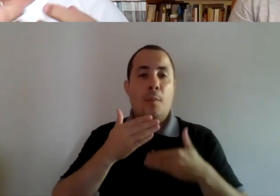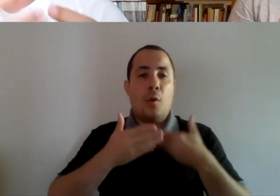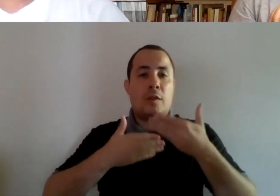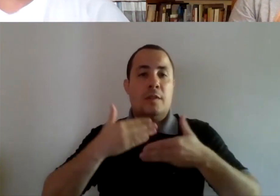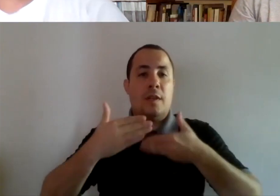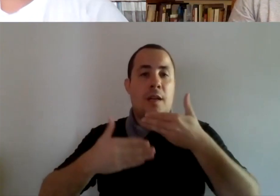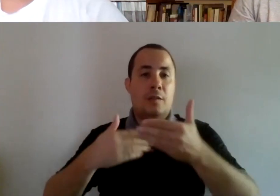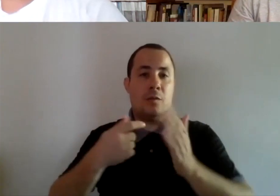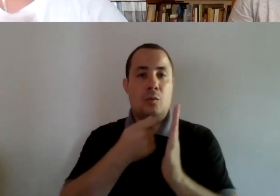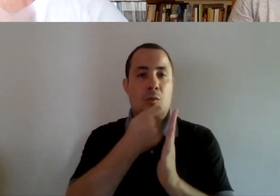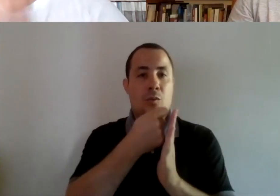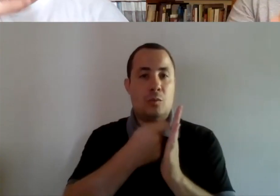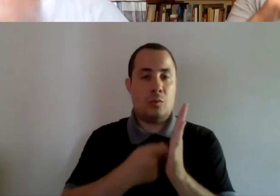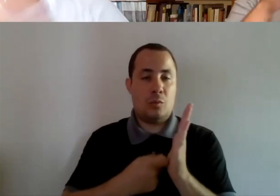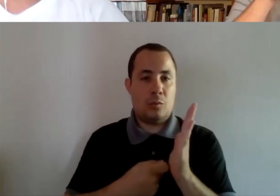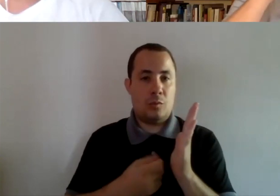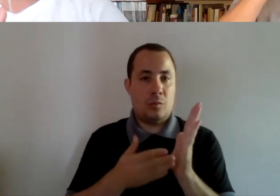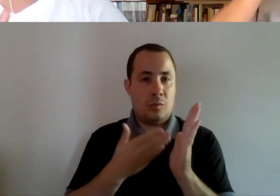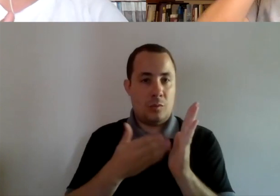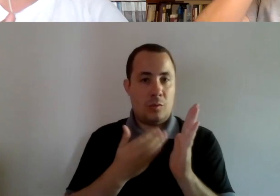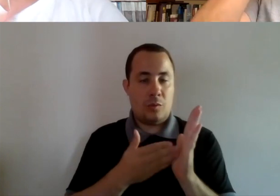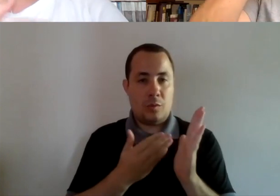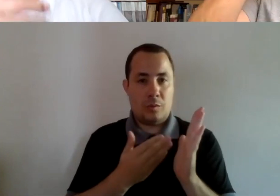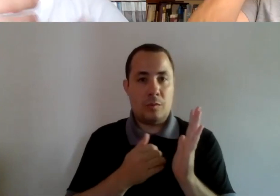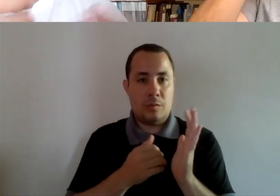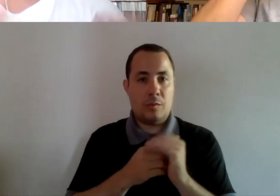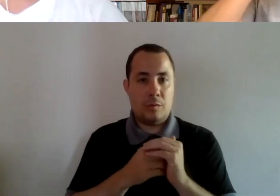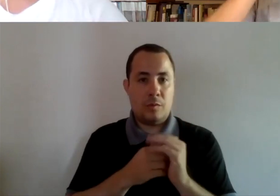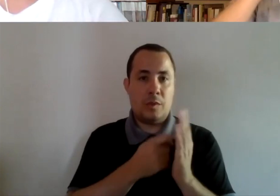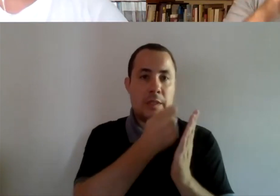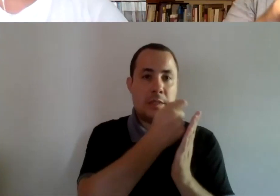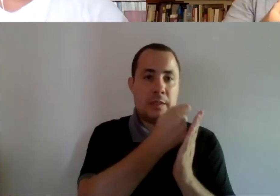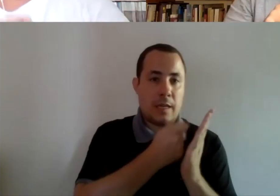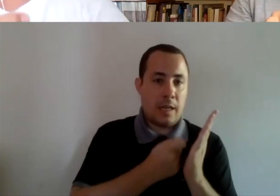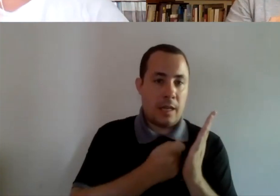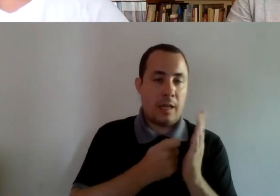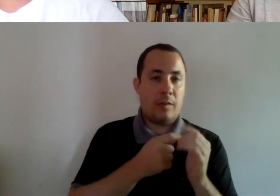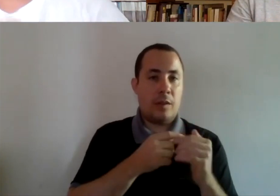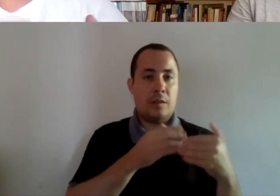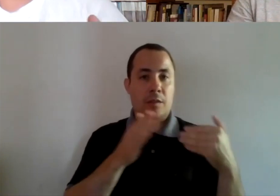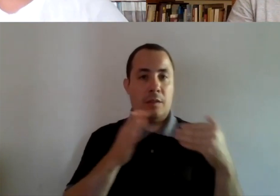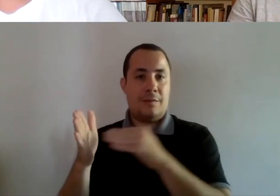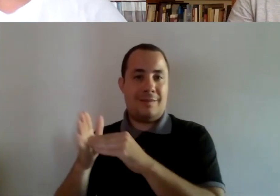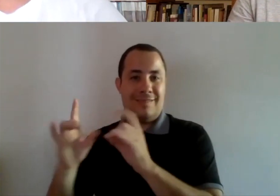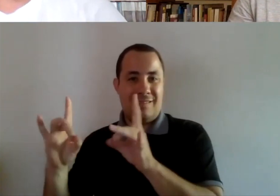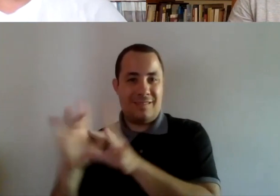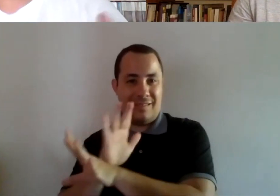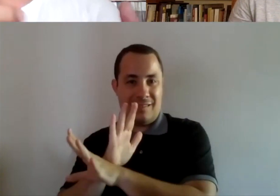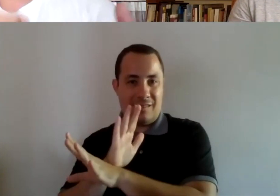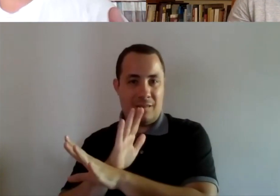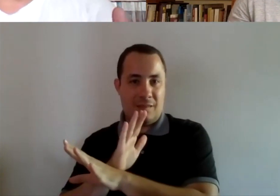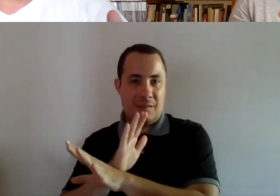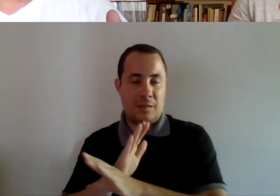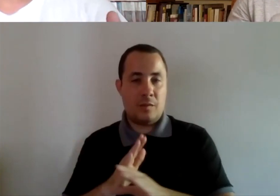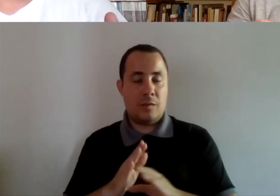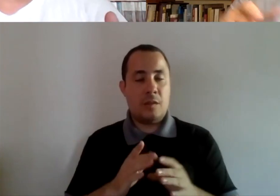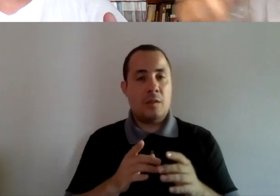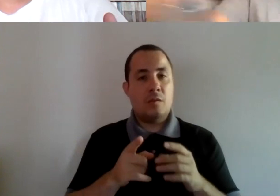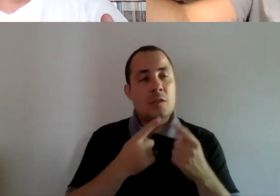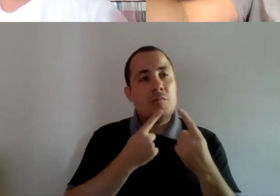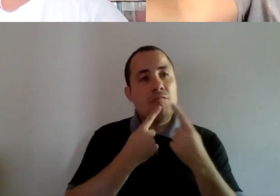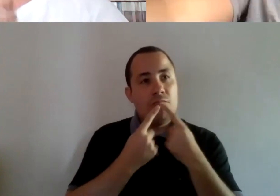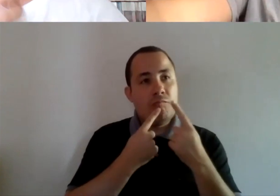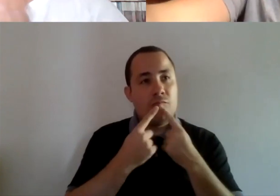né? Ter todos os cuidados, né? Do momento em que você escreve, está pronto, e você ter o diálogo com o editor, ele discutir o